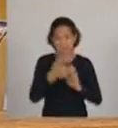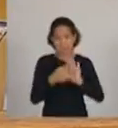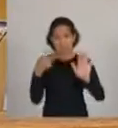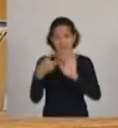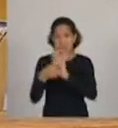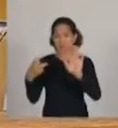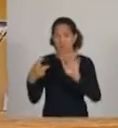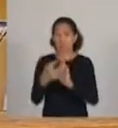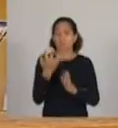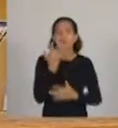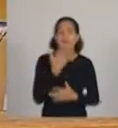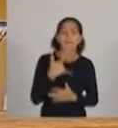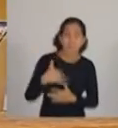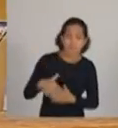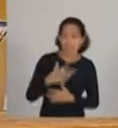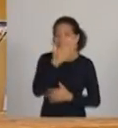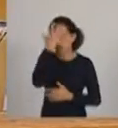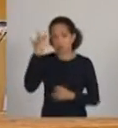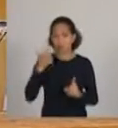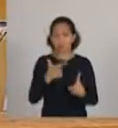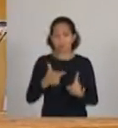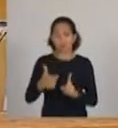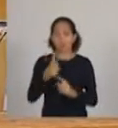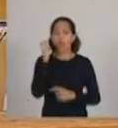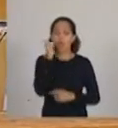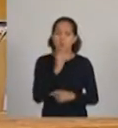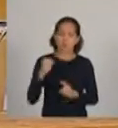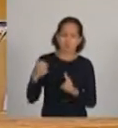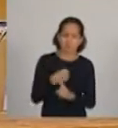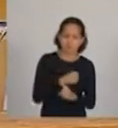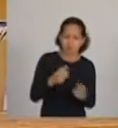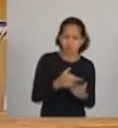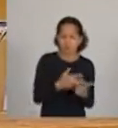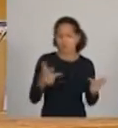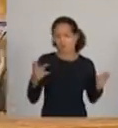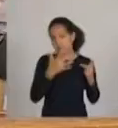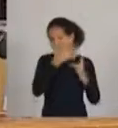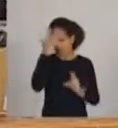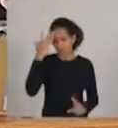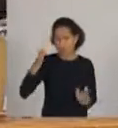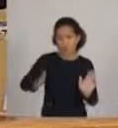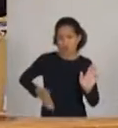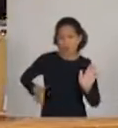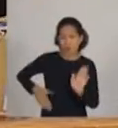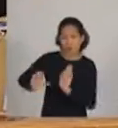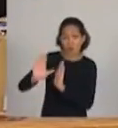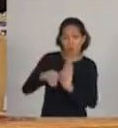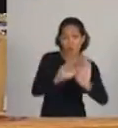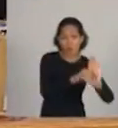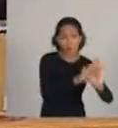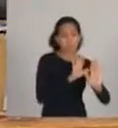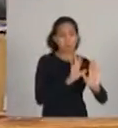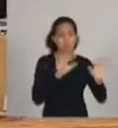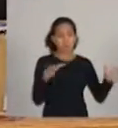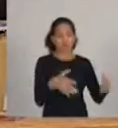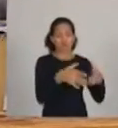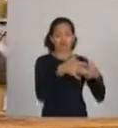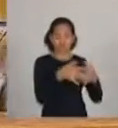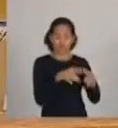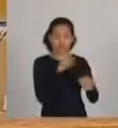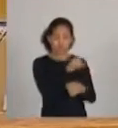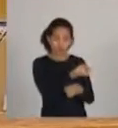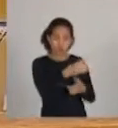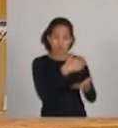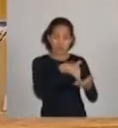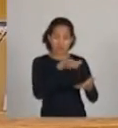é criança, é mulher, é gente trabalhando, sendo assaltado, e eu não vejo uma ação concreta do secretário de